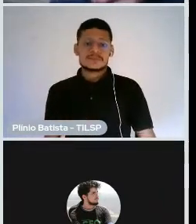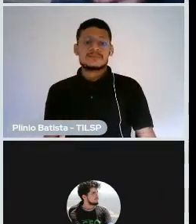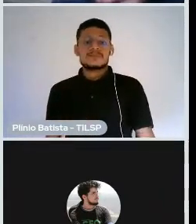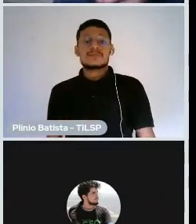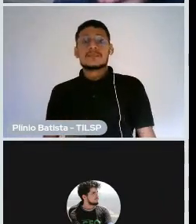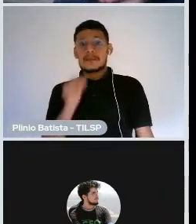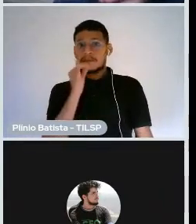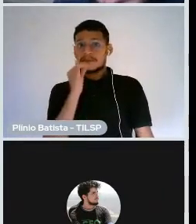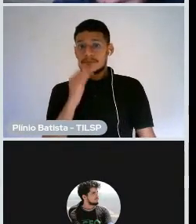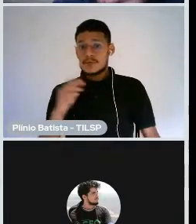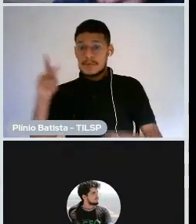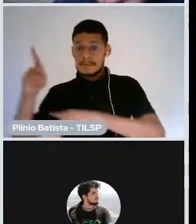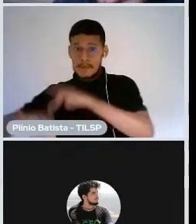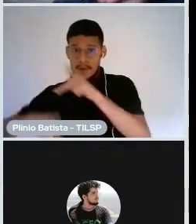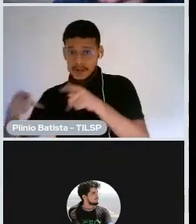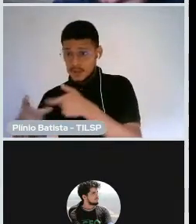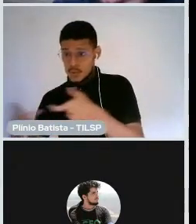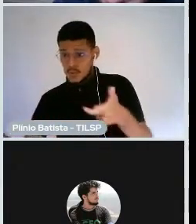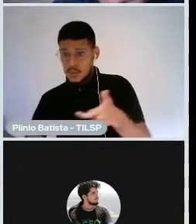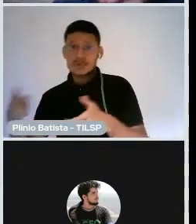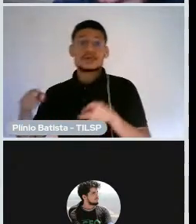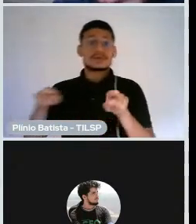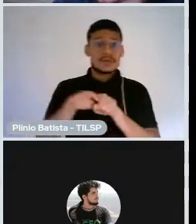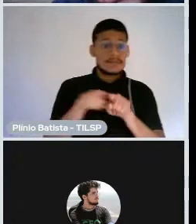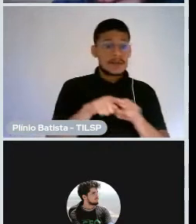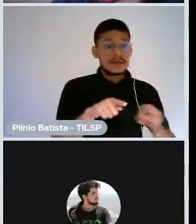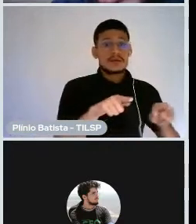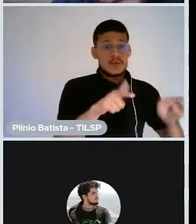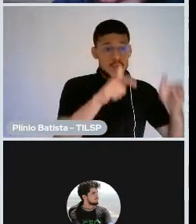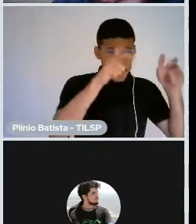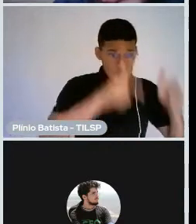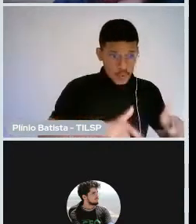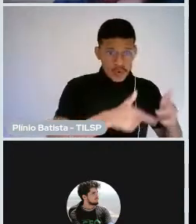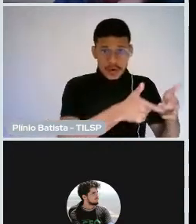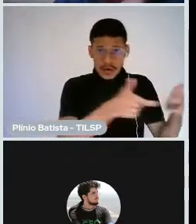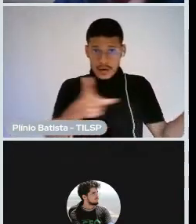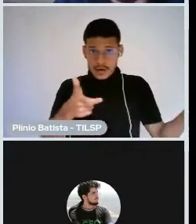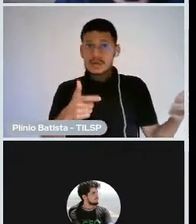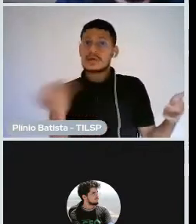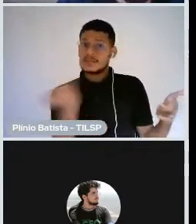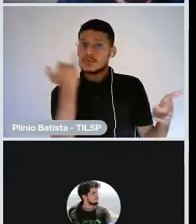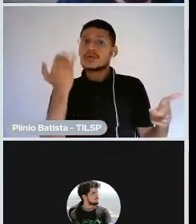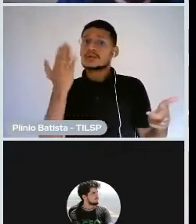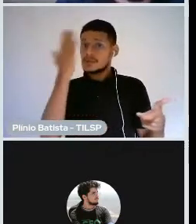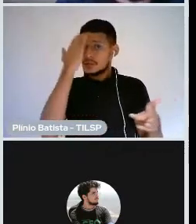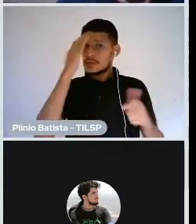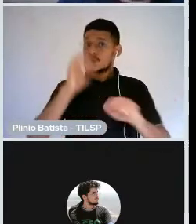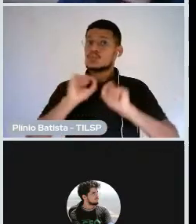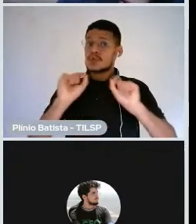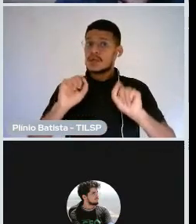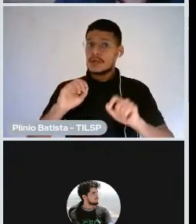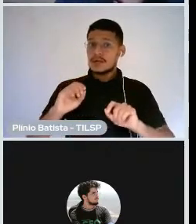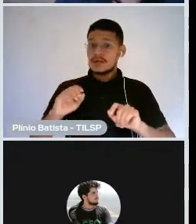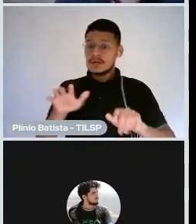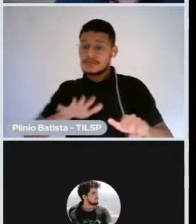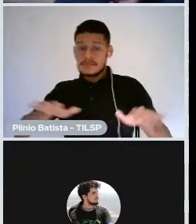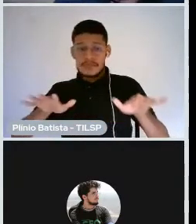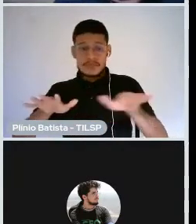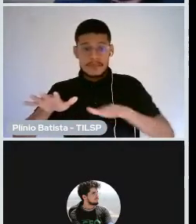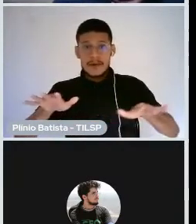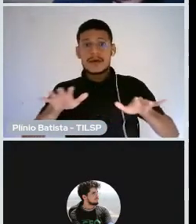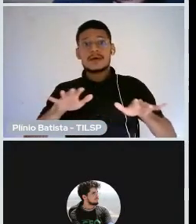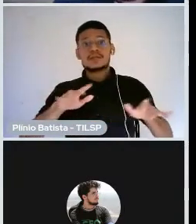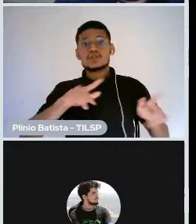entre os valores de população total e as necessidades demográficas são muito importantes para compreender a constituição do espaço geográfico. Novamente, é importante a gente ter